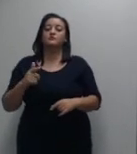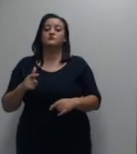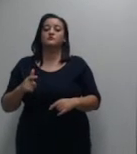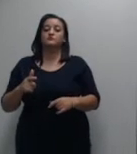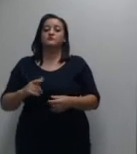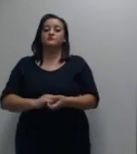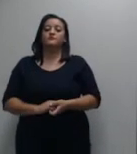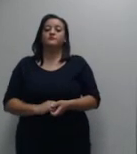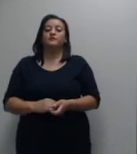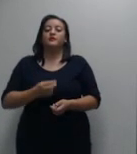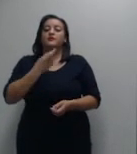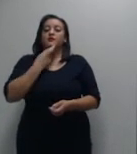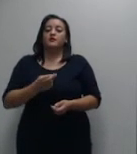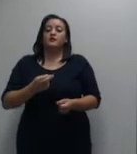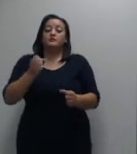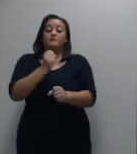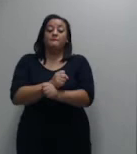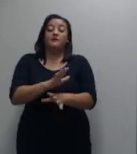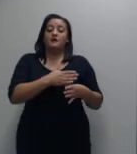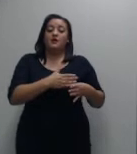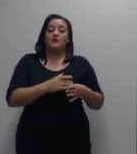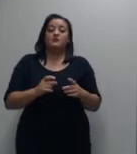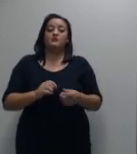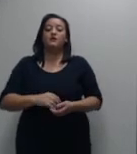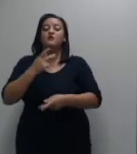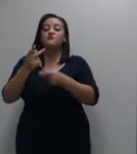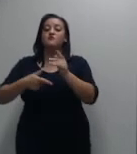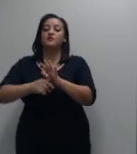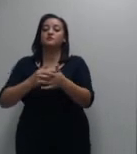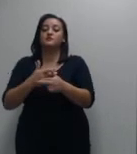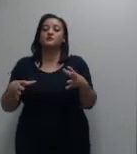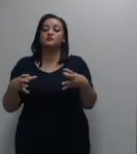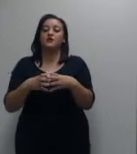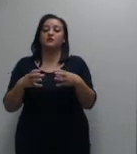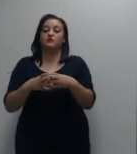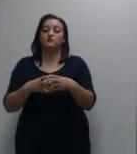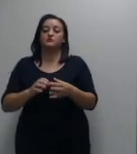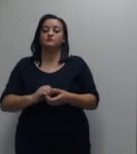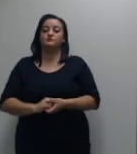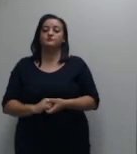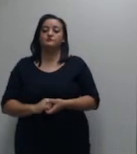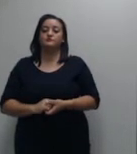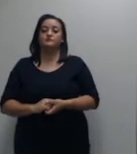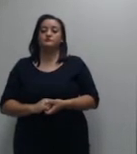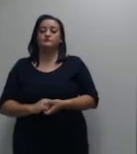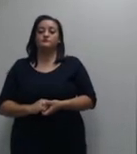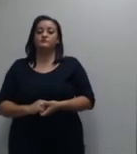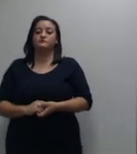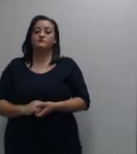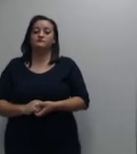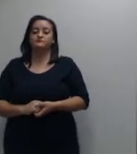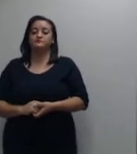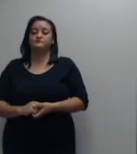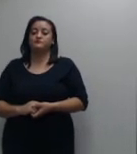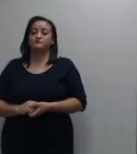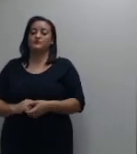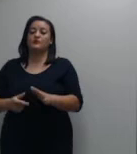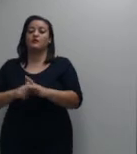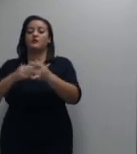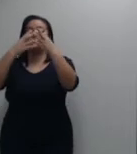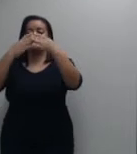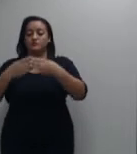Efeito suspensivo e sinto precedentes da cor e o antes possível